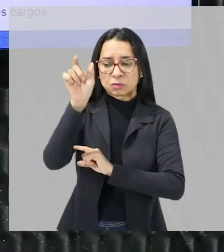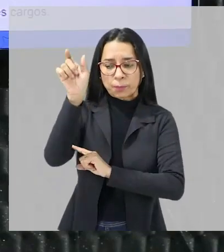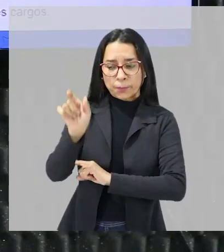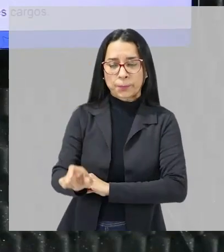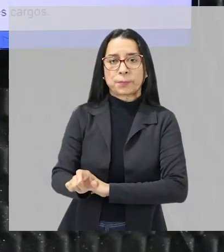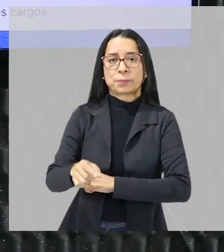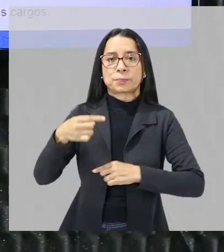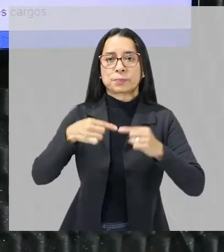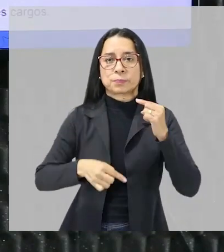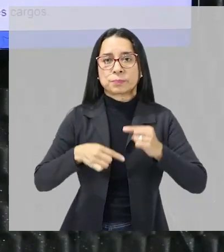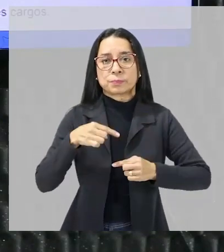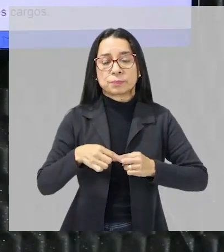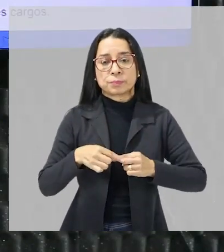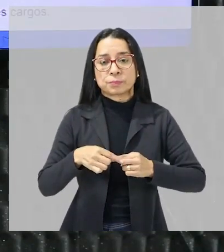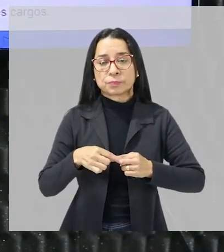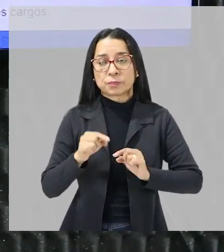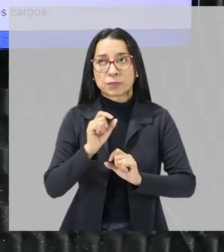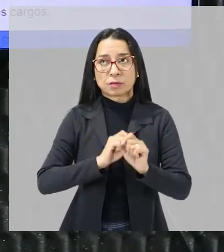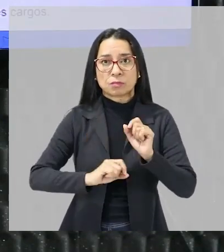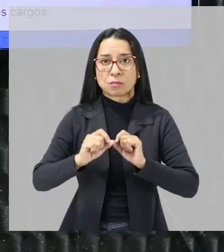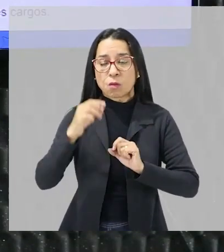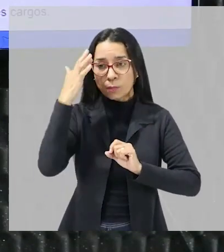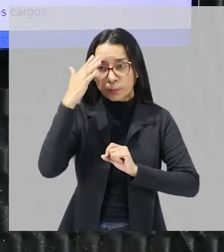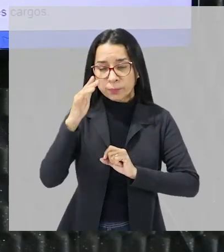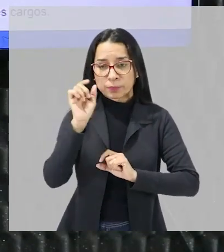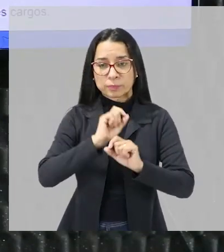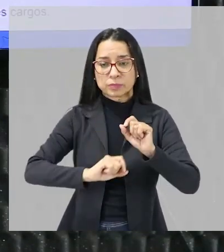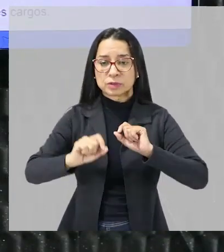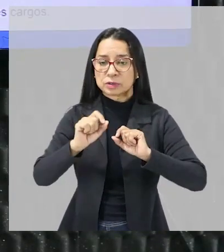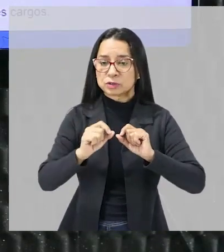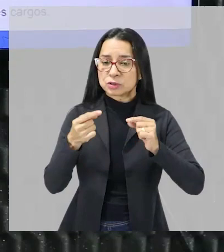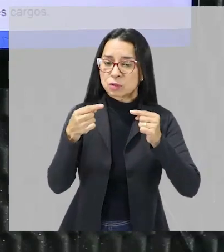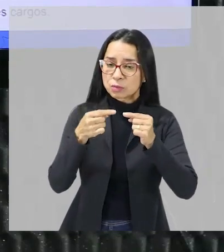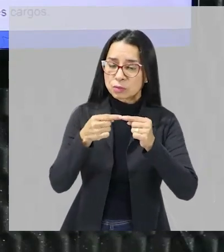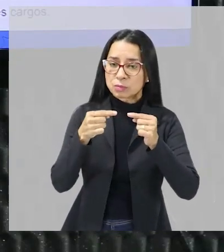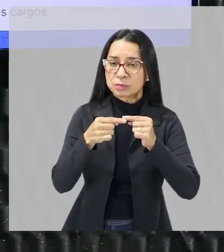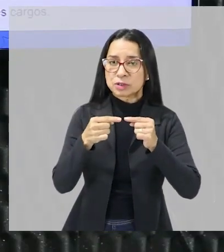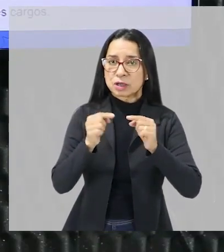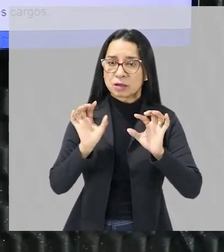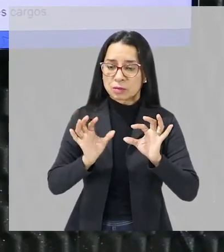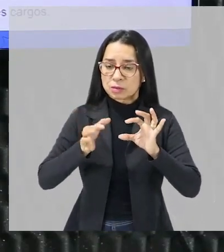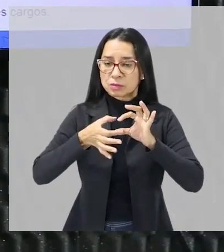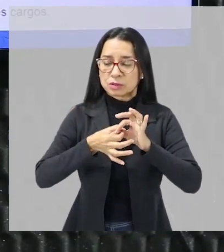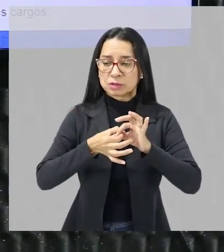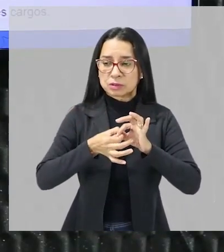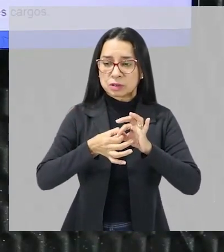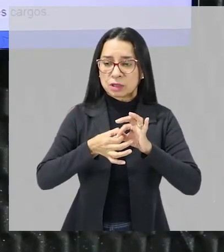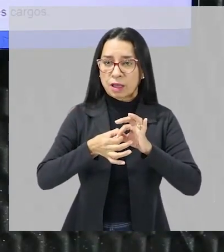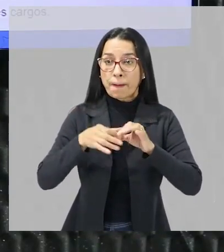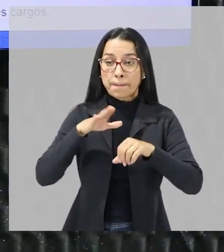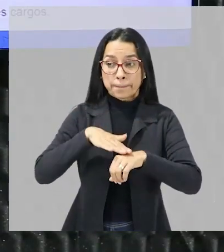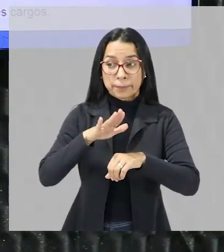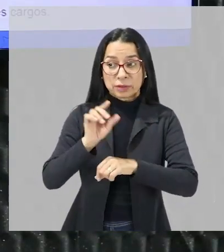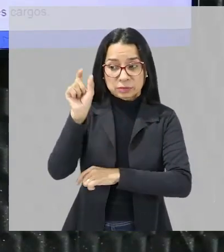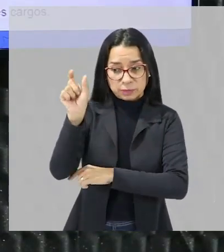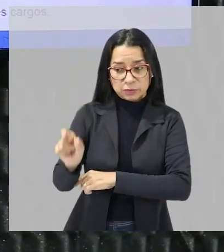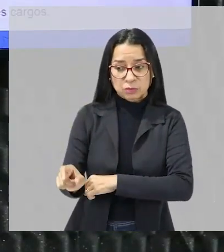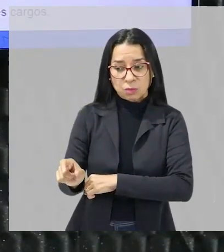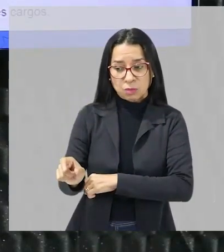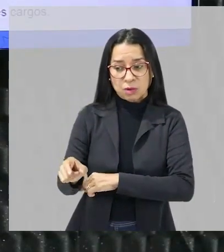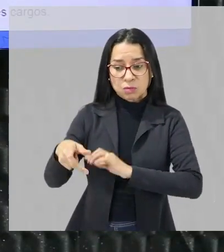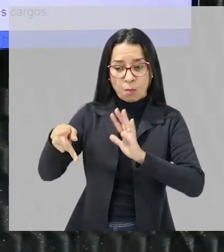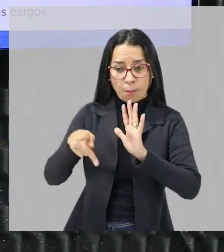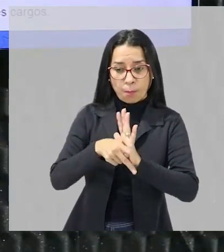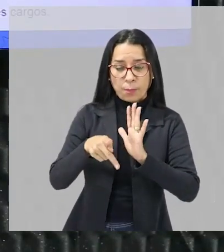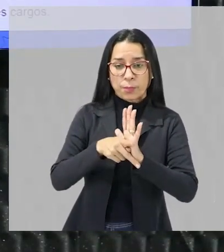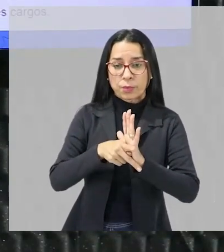sobre a ideia da gente vincular a política muito mais à pessoa do que propriamente ao cargo. Então é isso que a